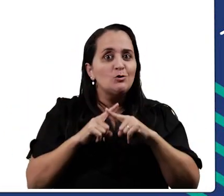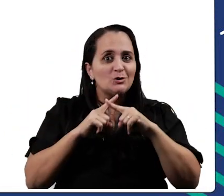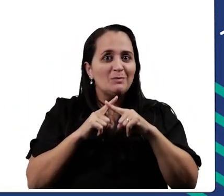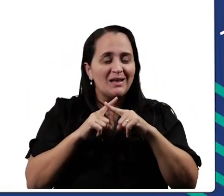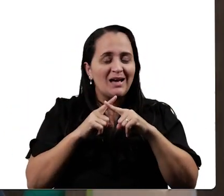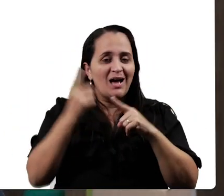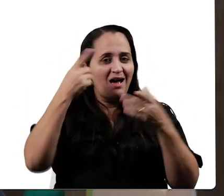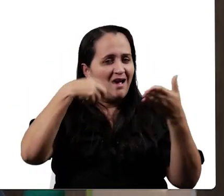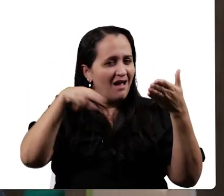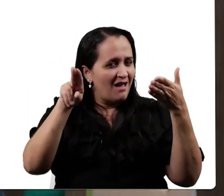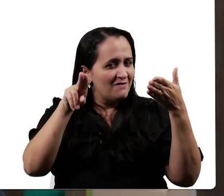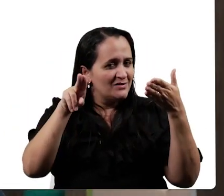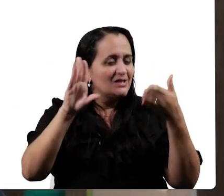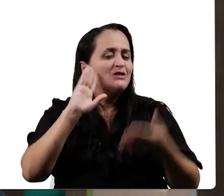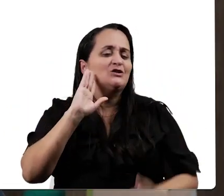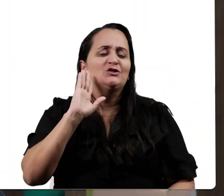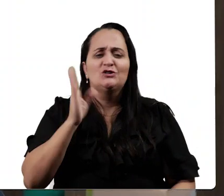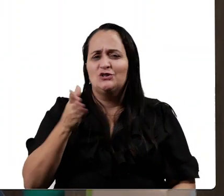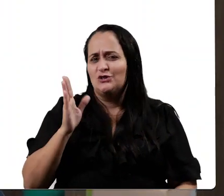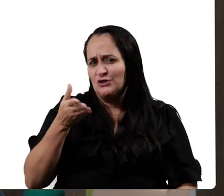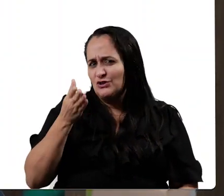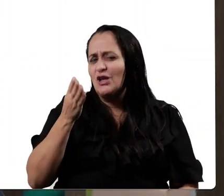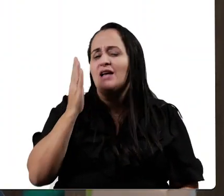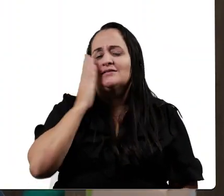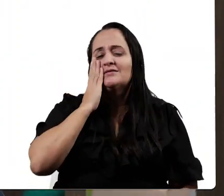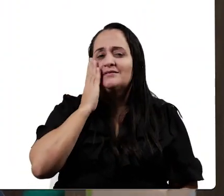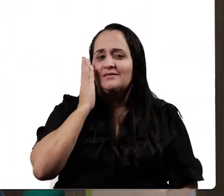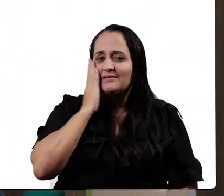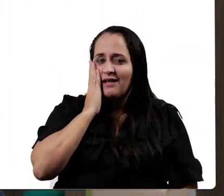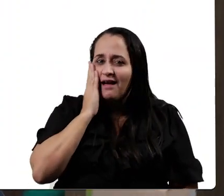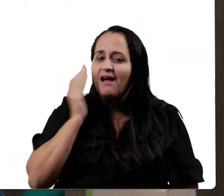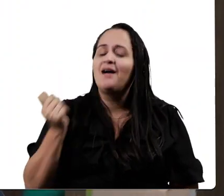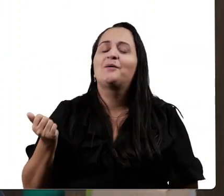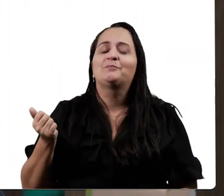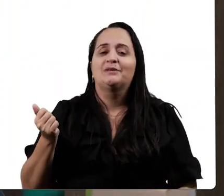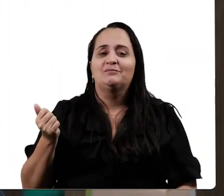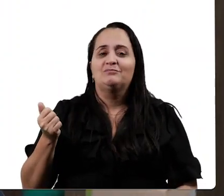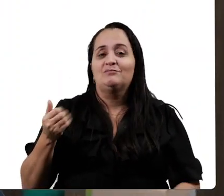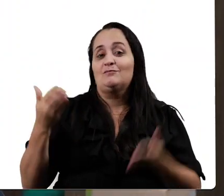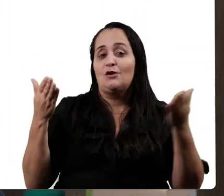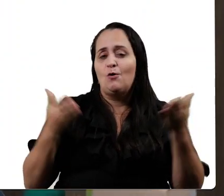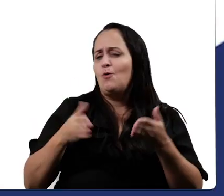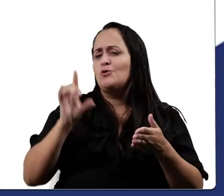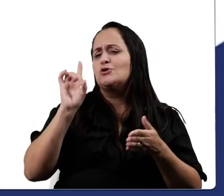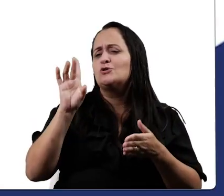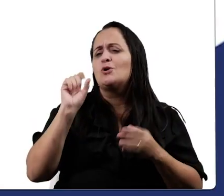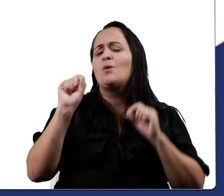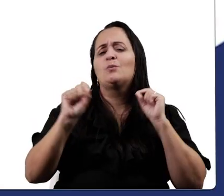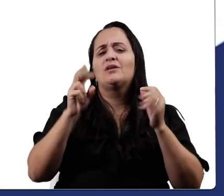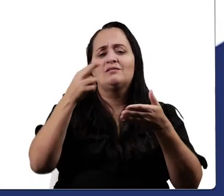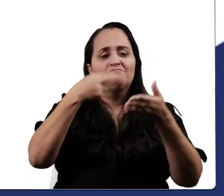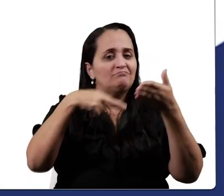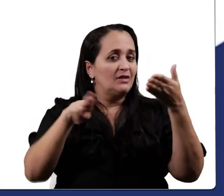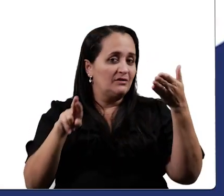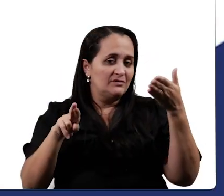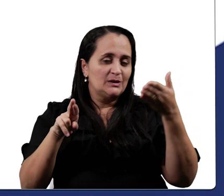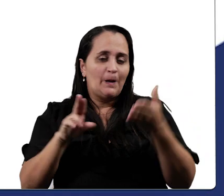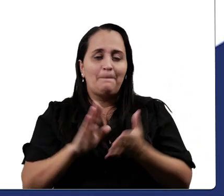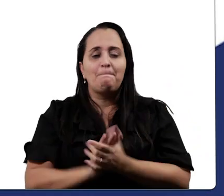Então significa que vocês já viram essa aula e nós vamos revisar Ok